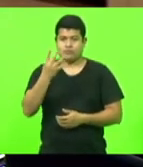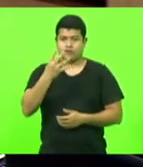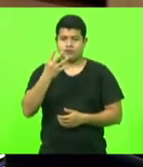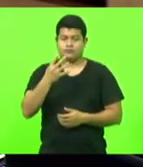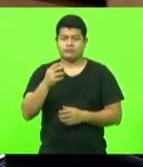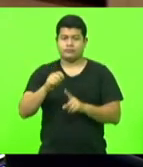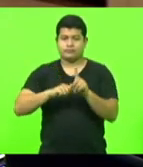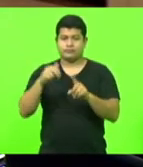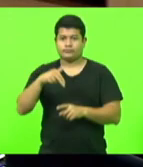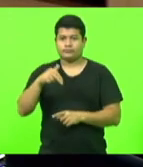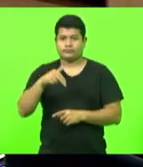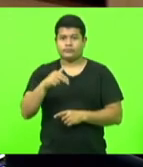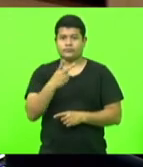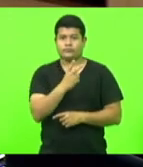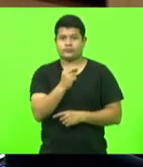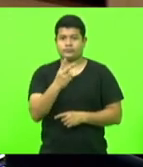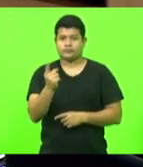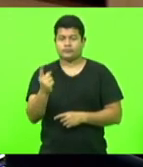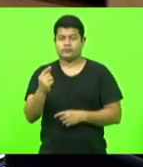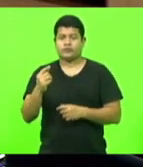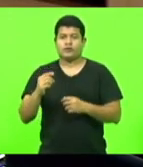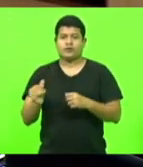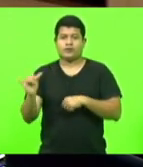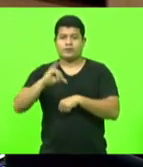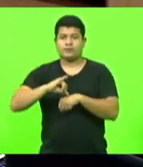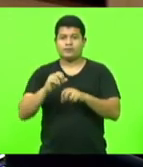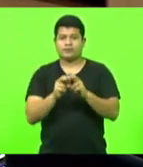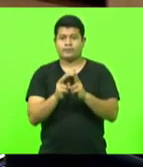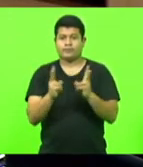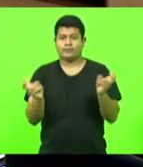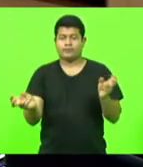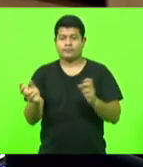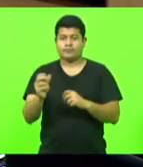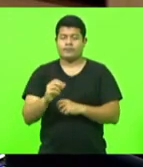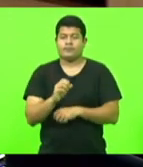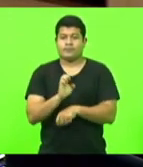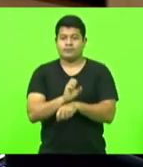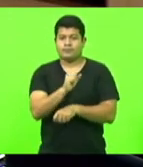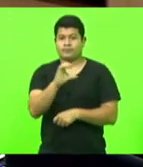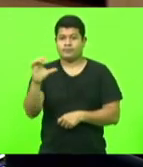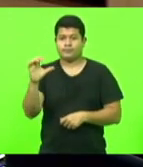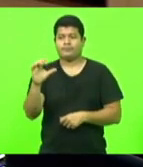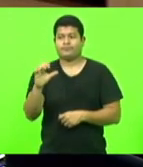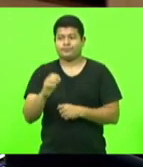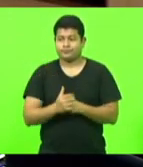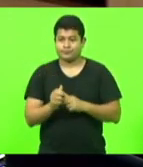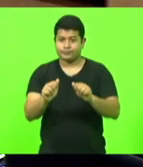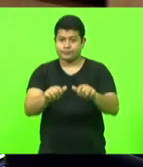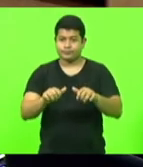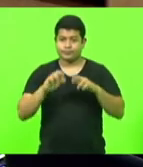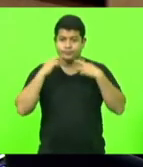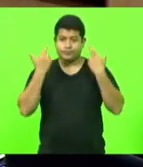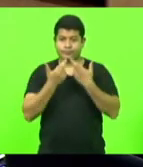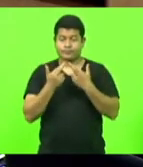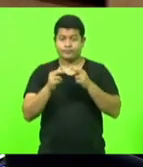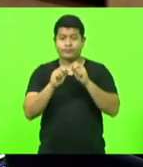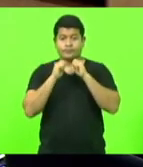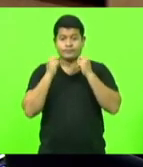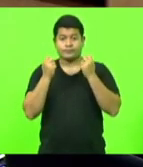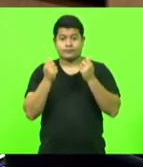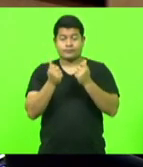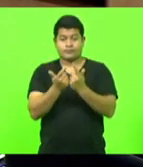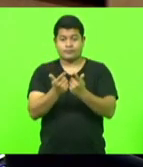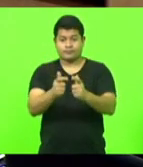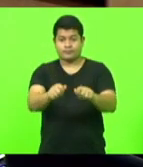Florianópolis, capital do Estado de Santa Catarina, reuniu-se a Assembleia Legislativa em sessão ordinária. Havendo o coro regimental, o Sr. Presidente declarou